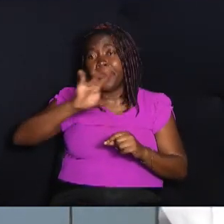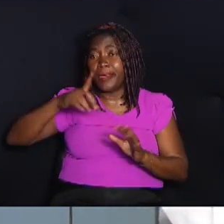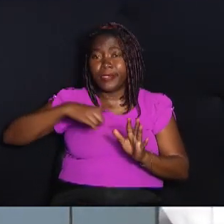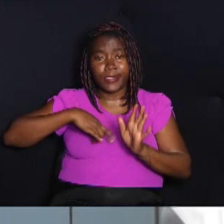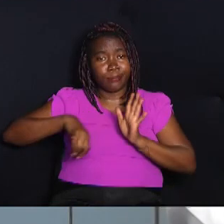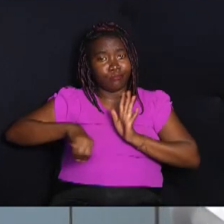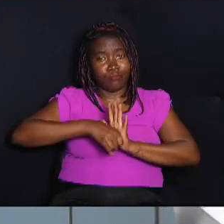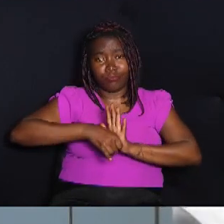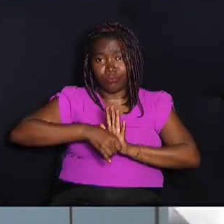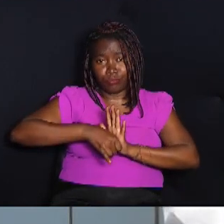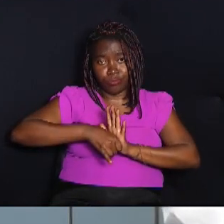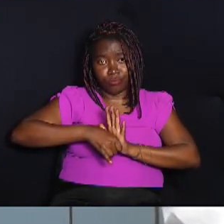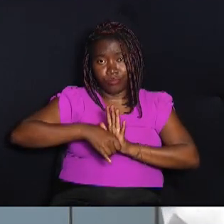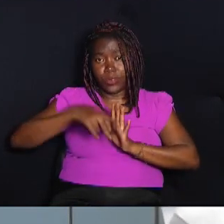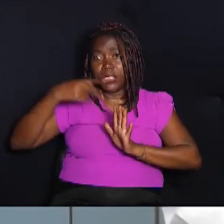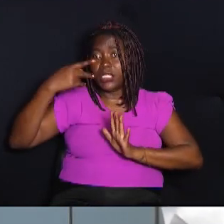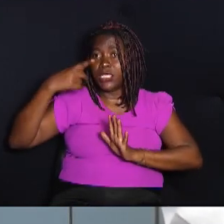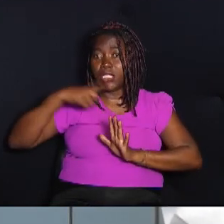as suas